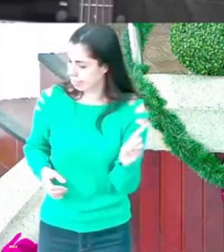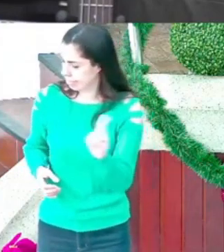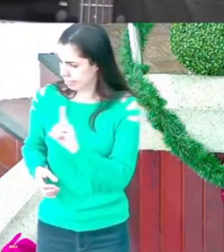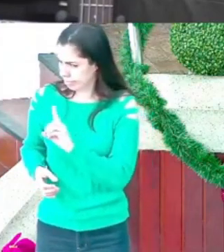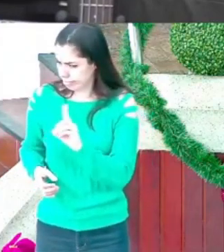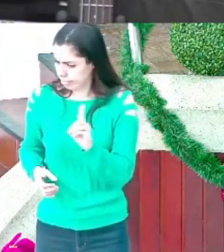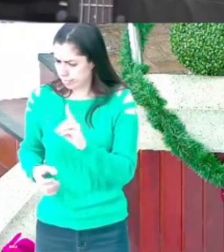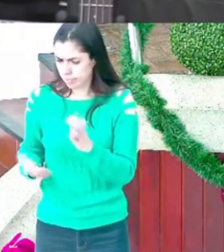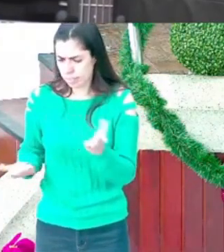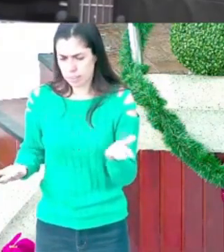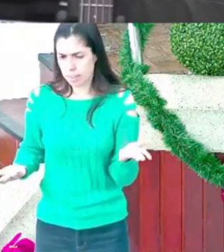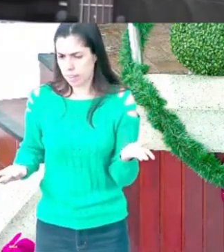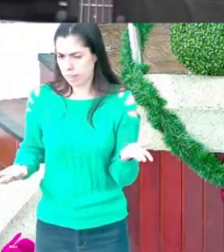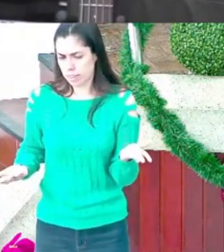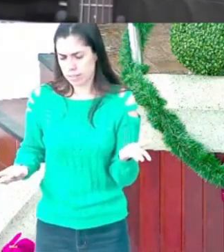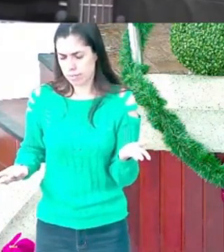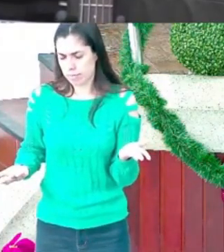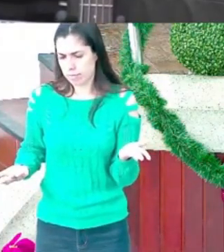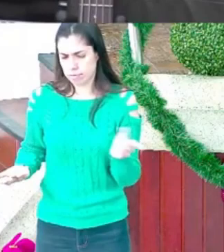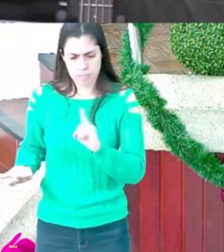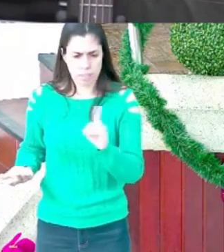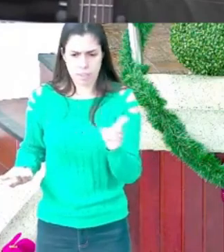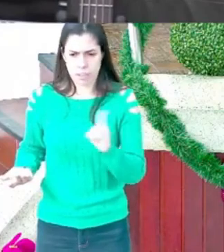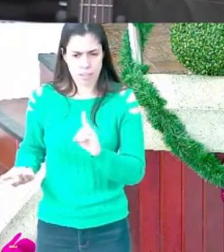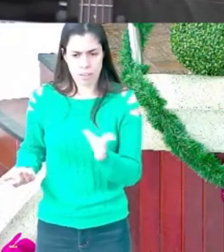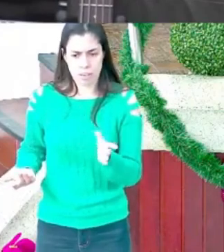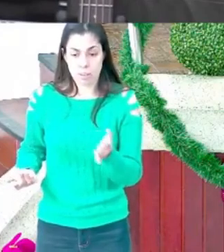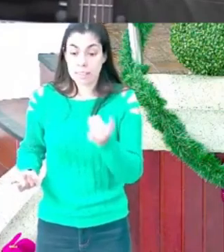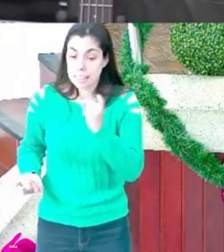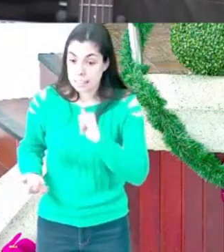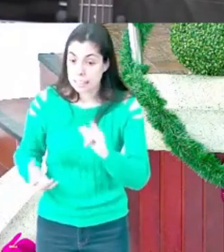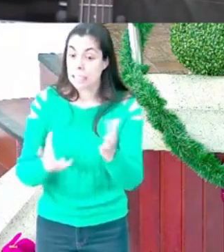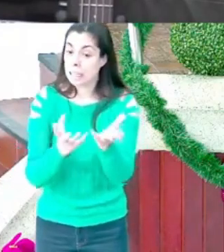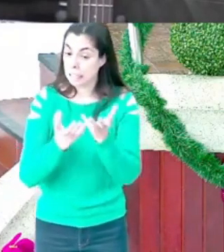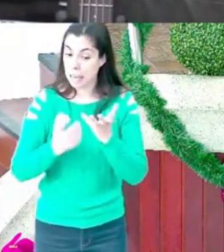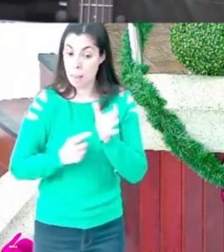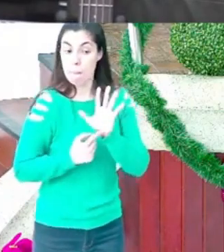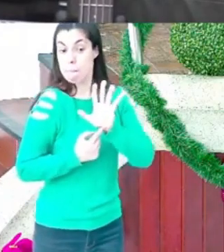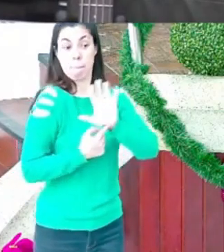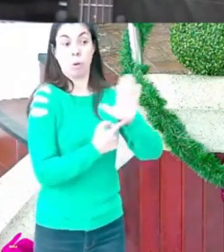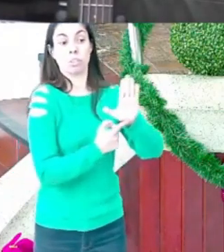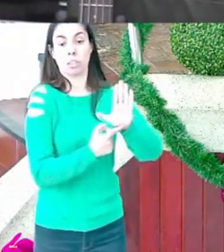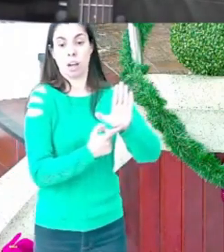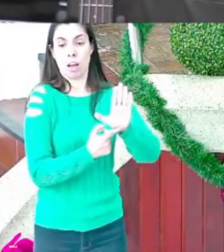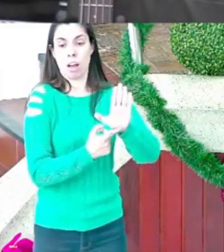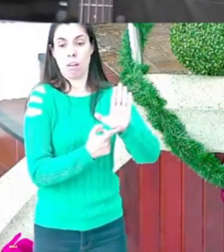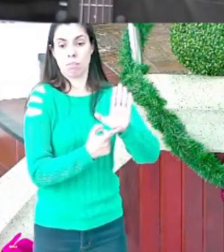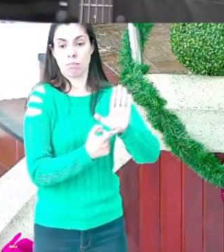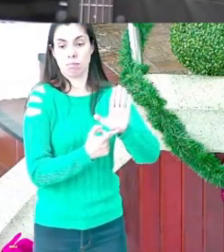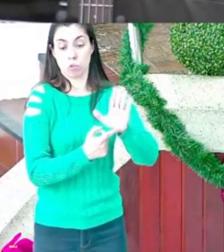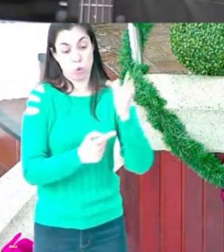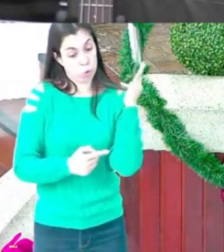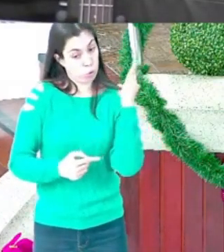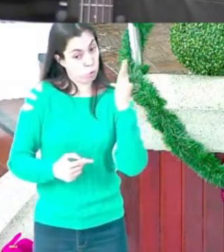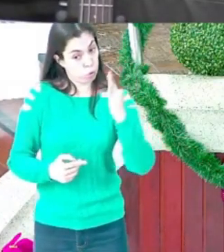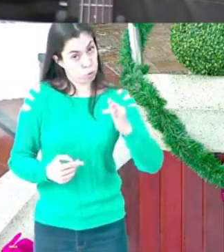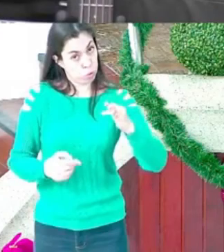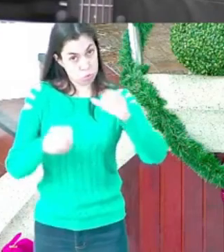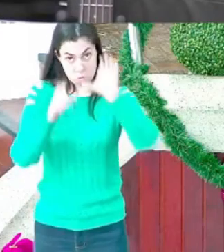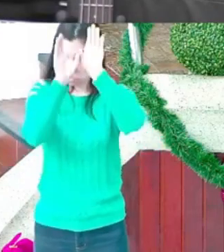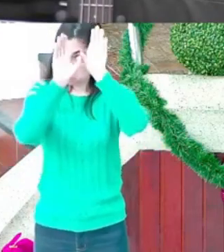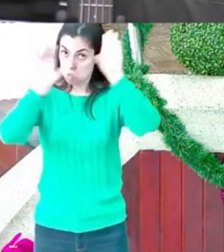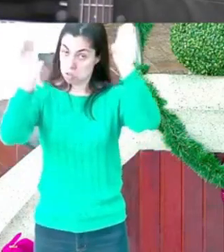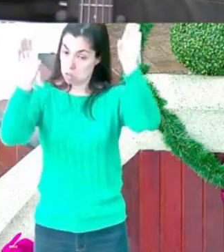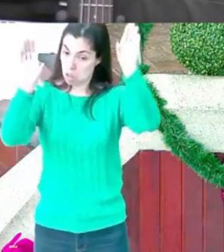não tereis galardão junto de vosso Pai Celeste. Feche seus olhos,